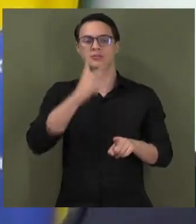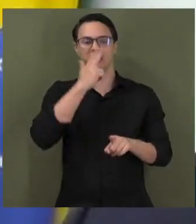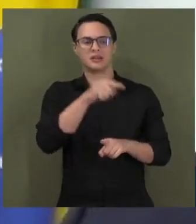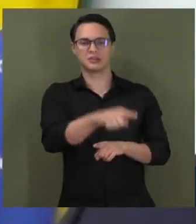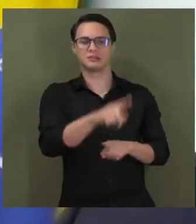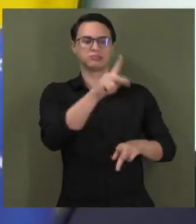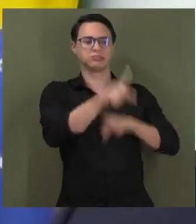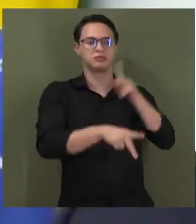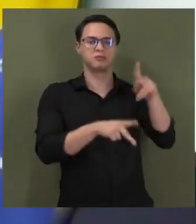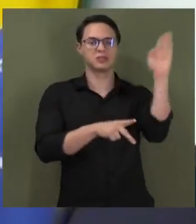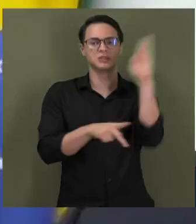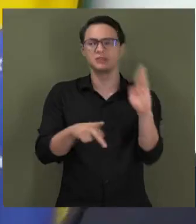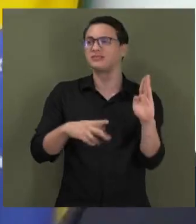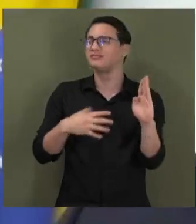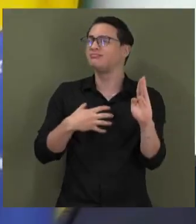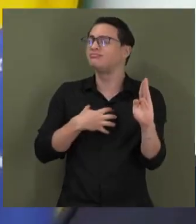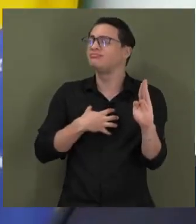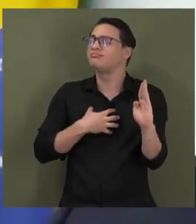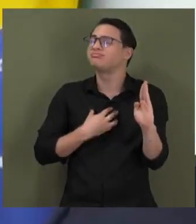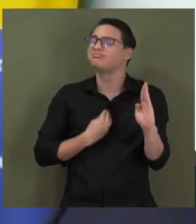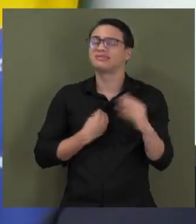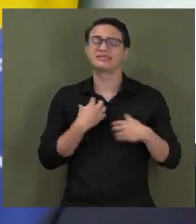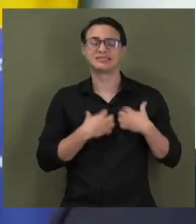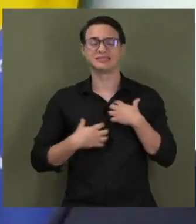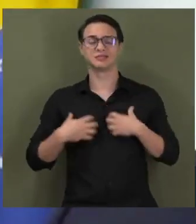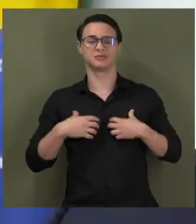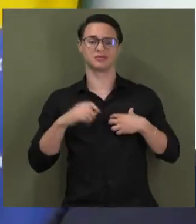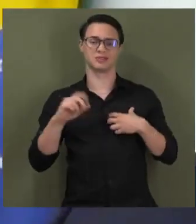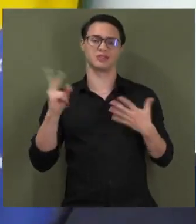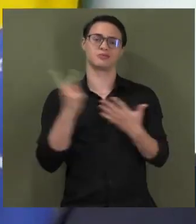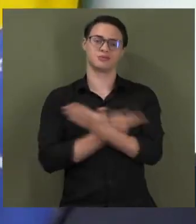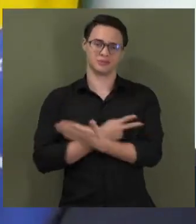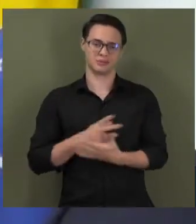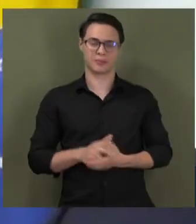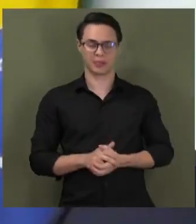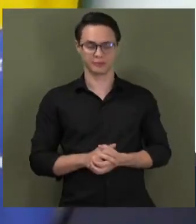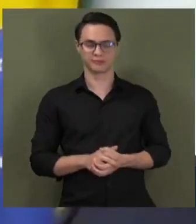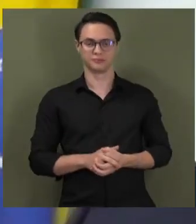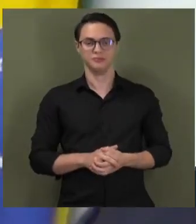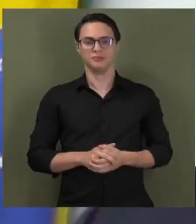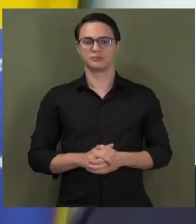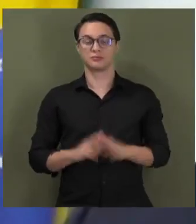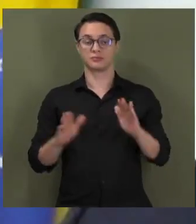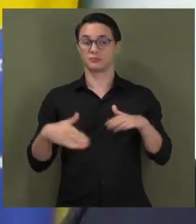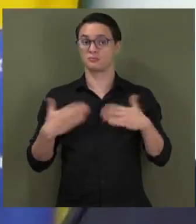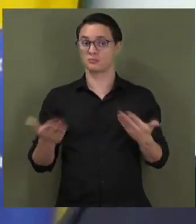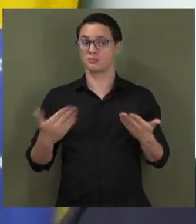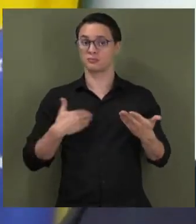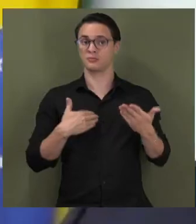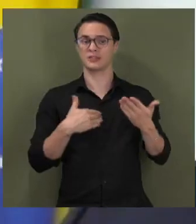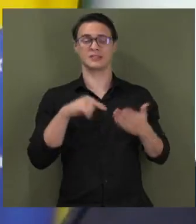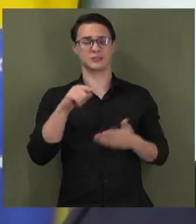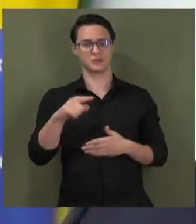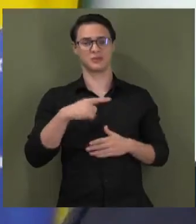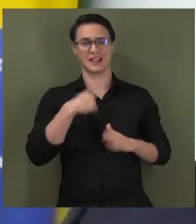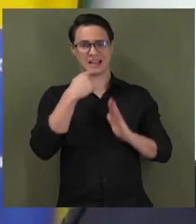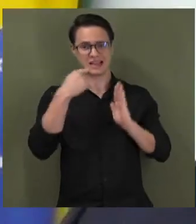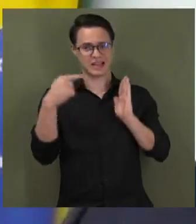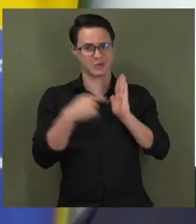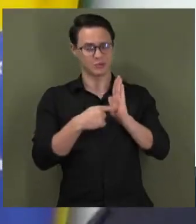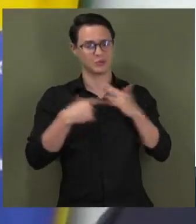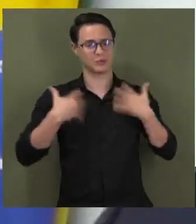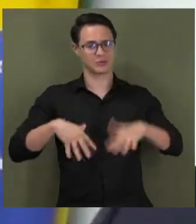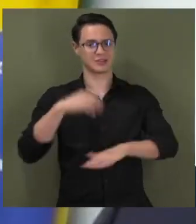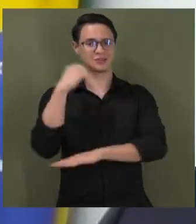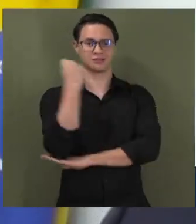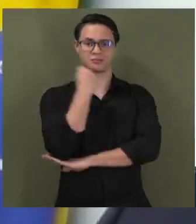estão desesperados com o que está acontecendo. Então, senhor presidente, essas novas e graves denúncias divulgadas pela Folha de São